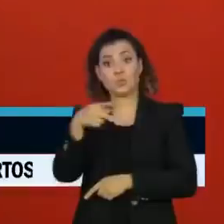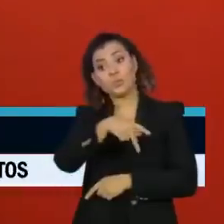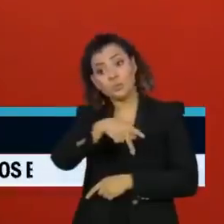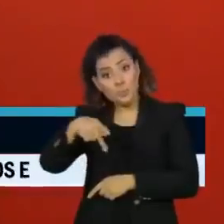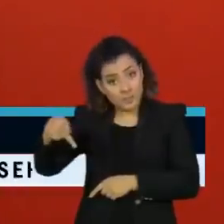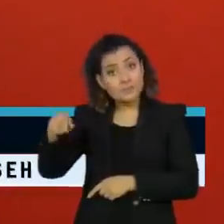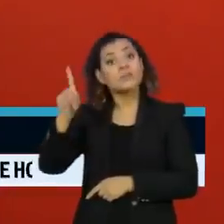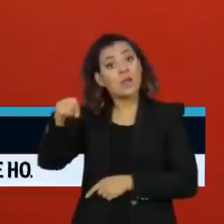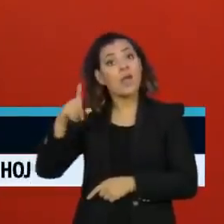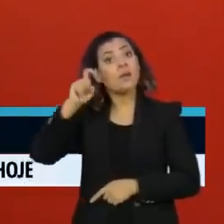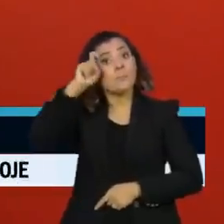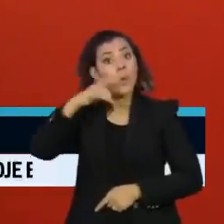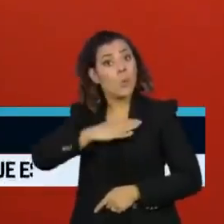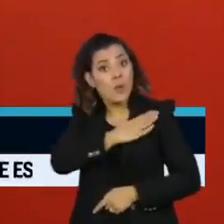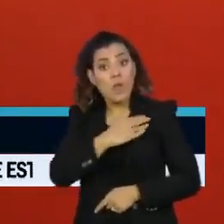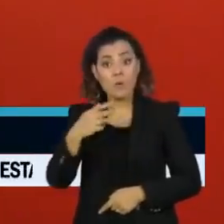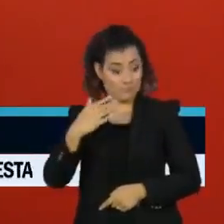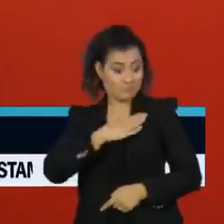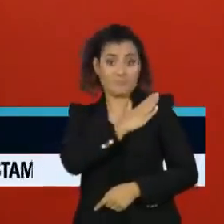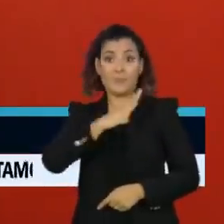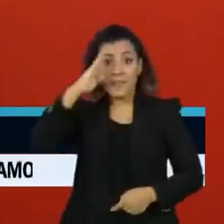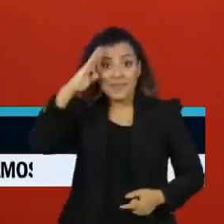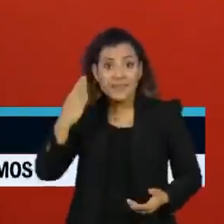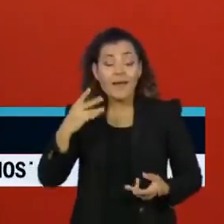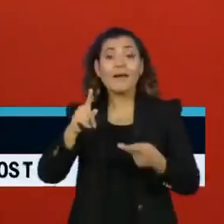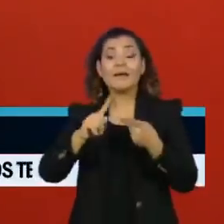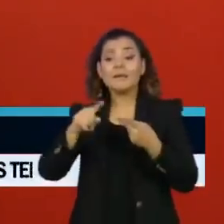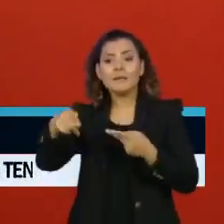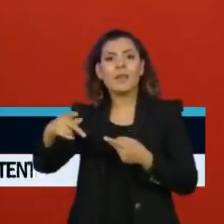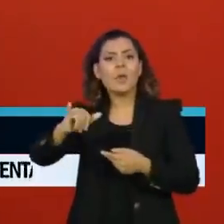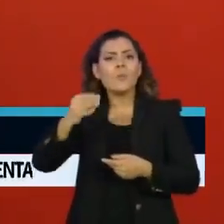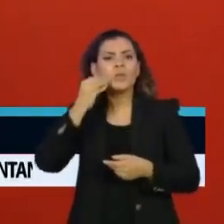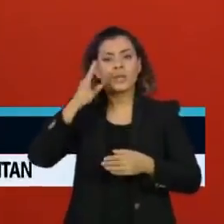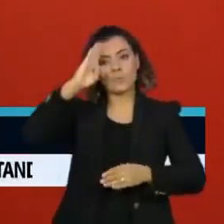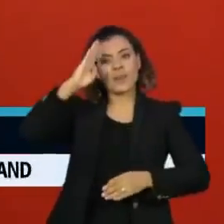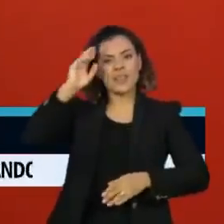exército e foi o presidente civil que mais deu espaço aos militares em vários países.